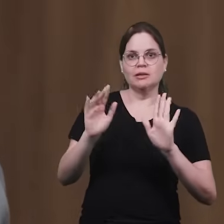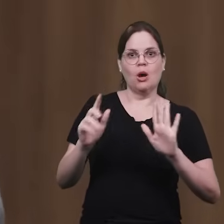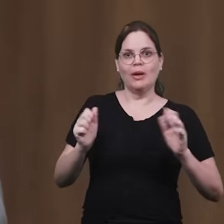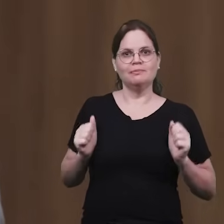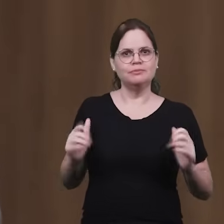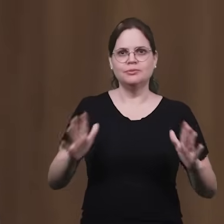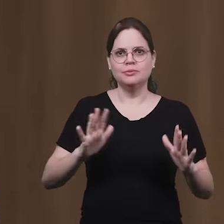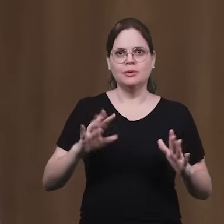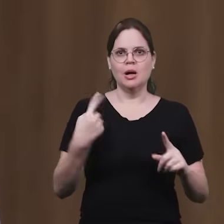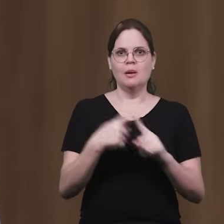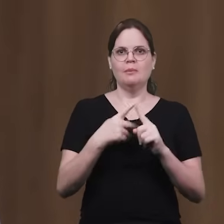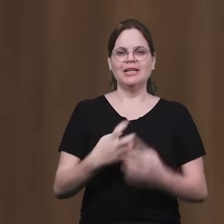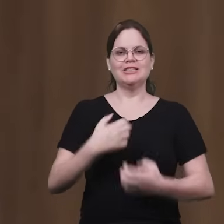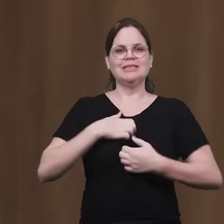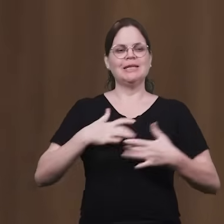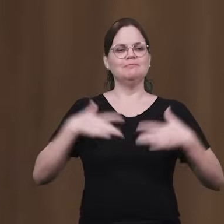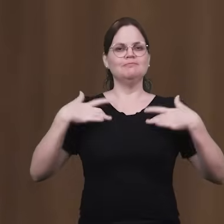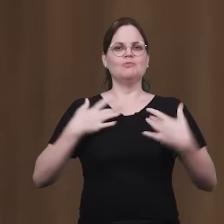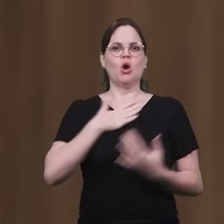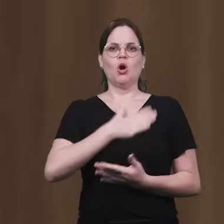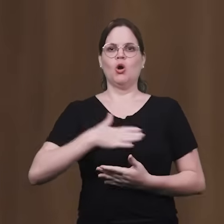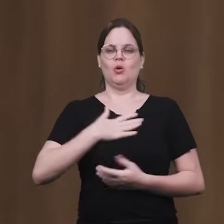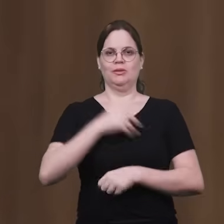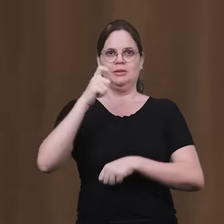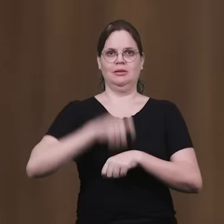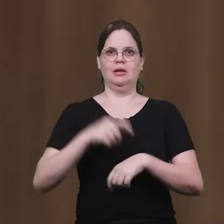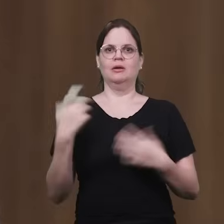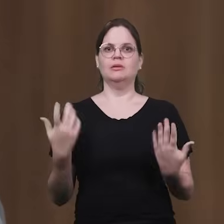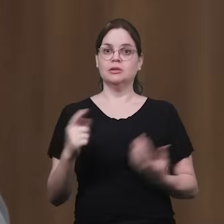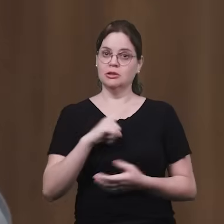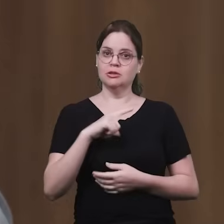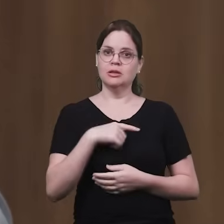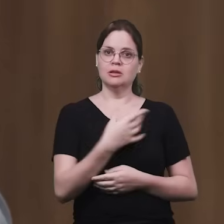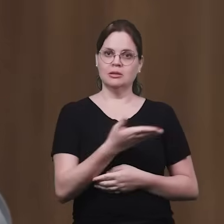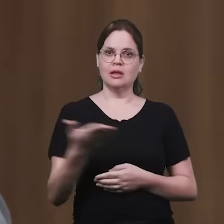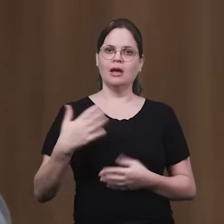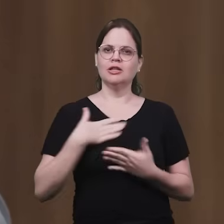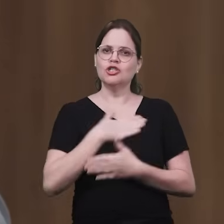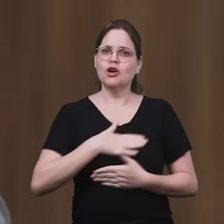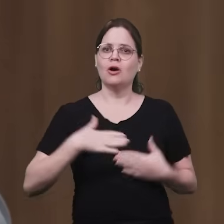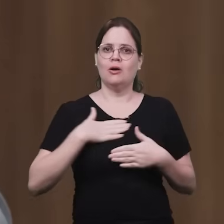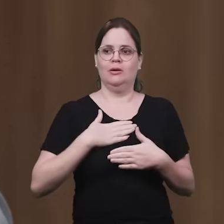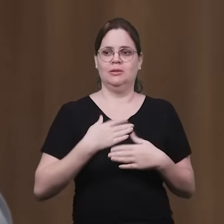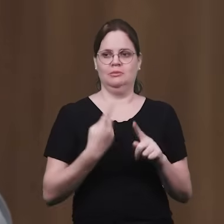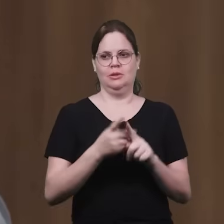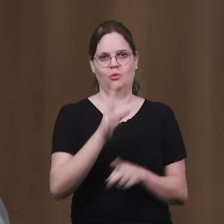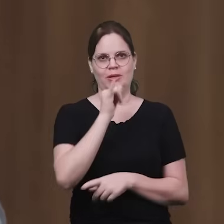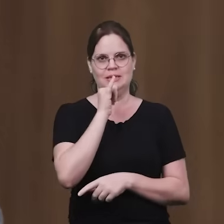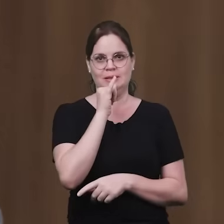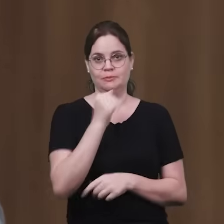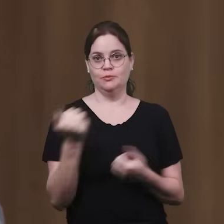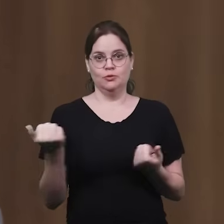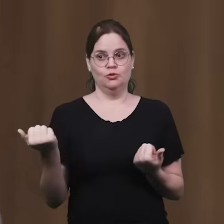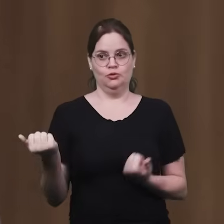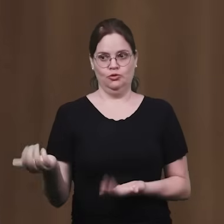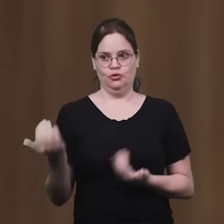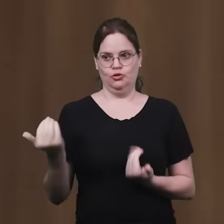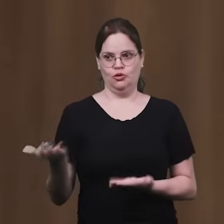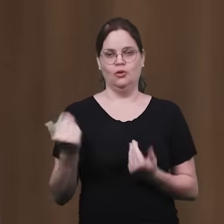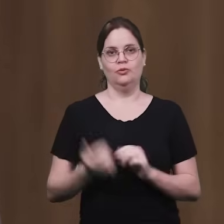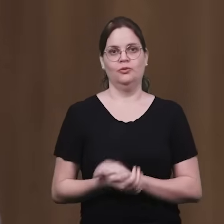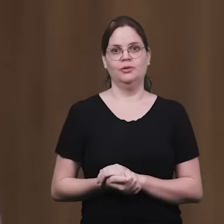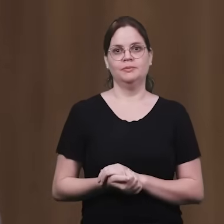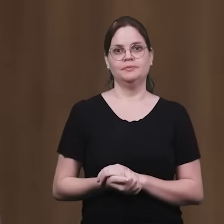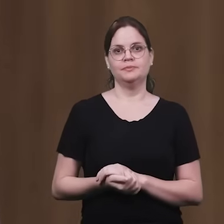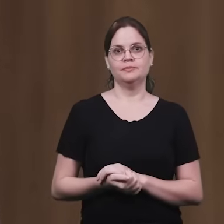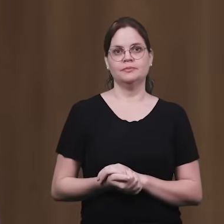ter feito, em ter reagido àquilo ali, pelo menos, nem que seja momentâneo, mas a gente tem aquele prazer. Você vê, por exemplo, um jovem